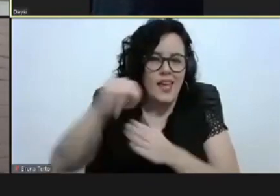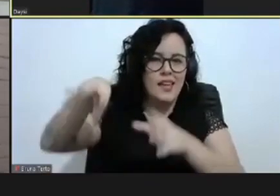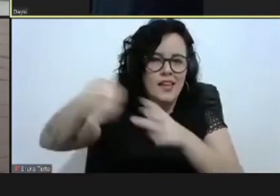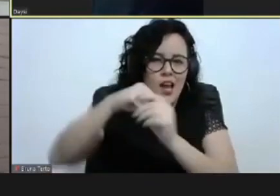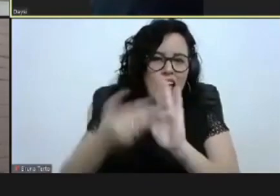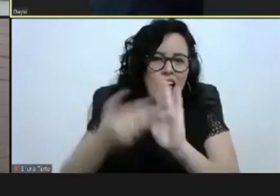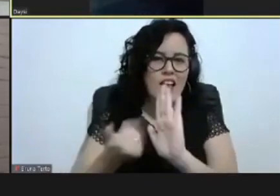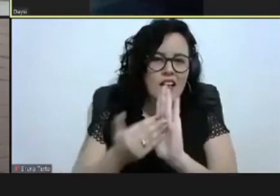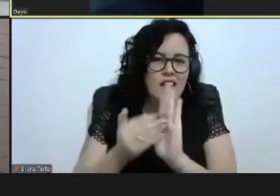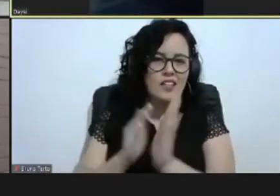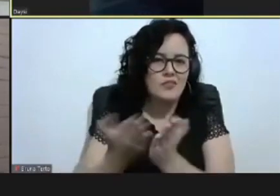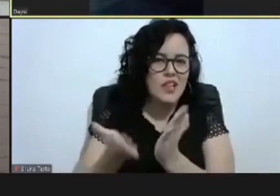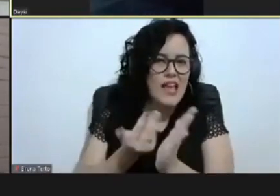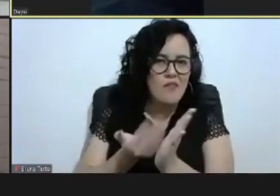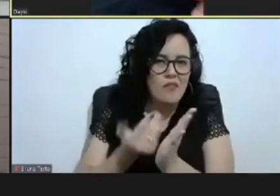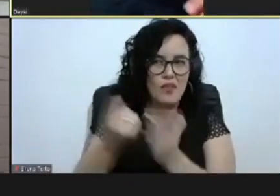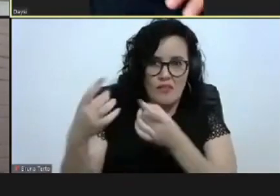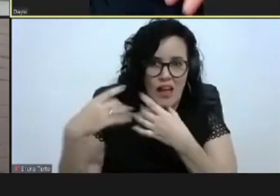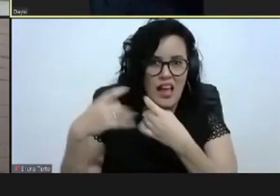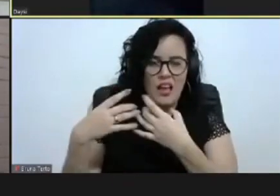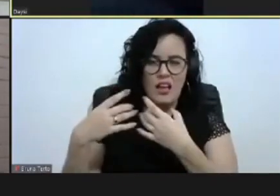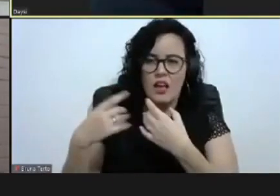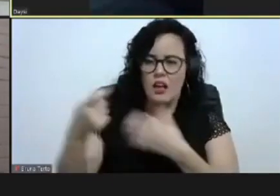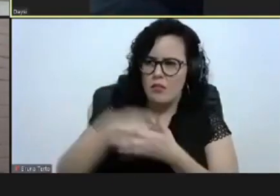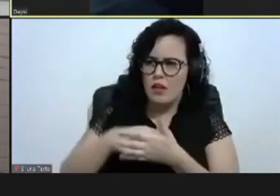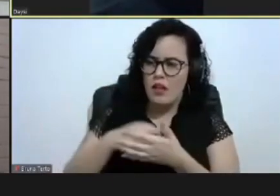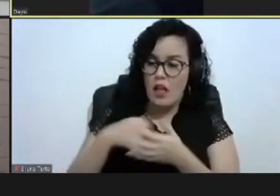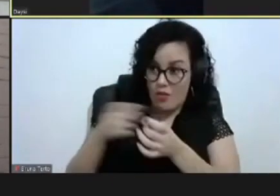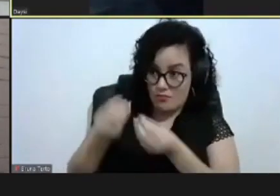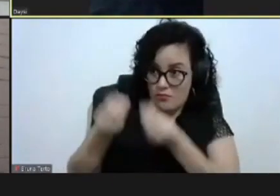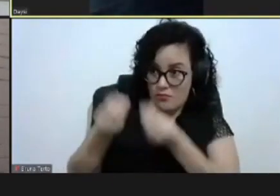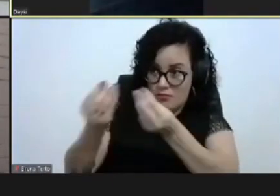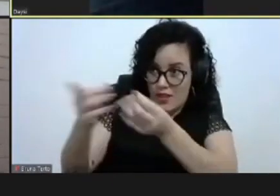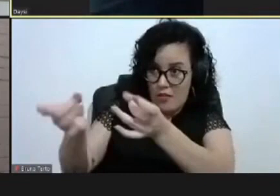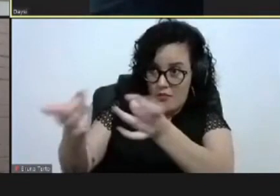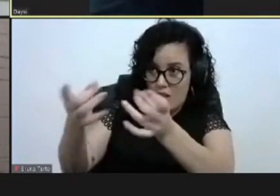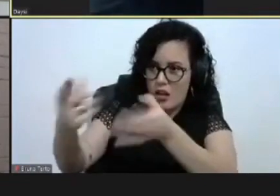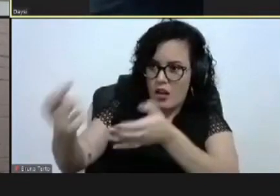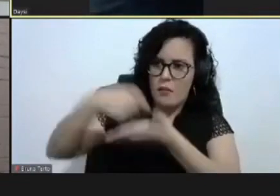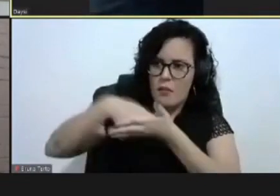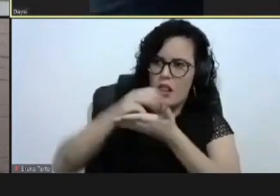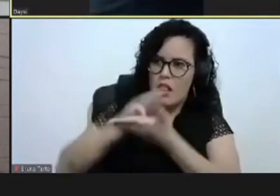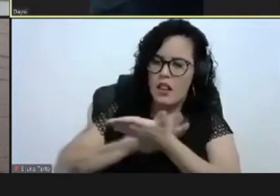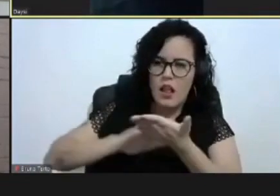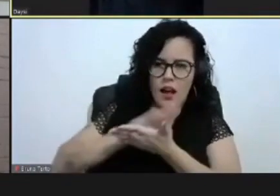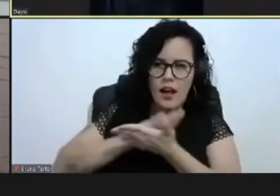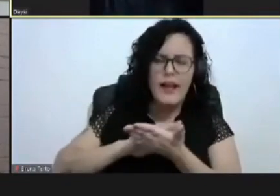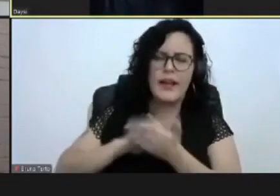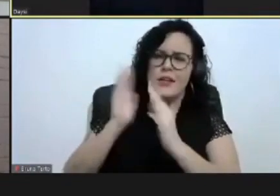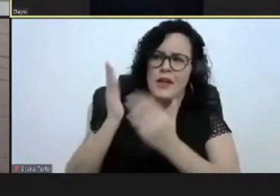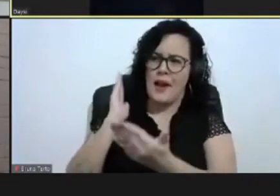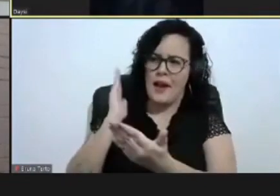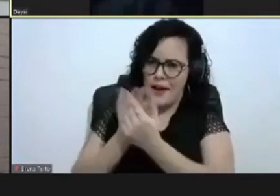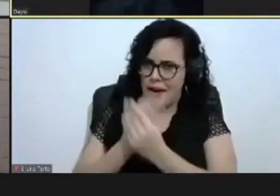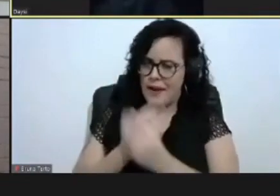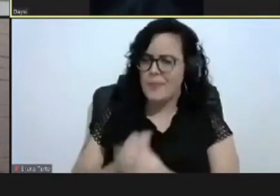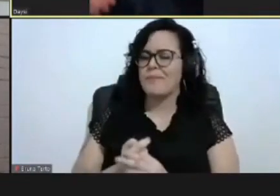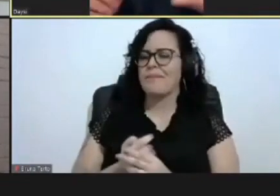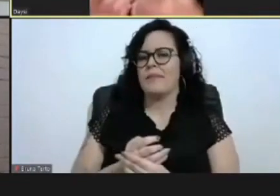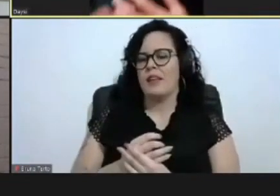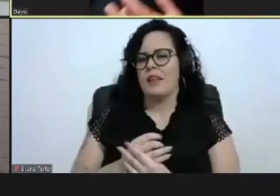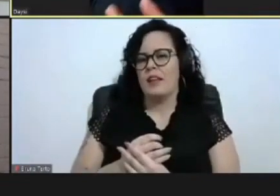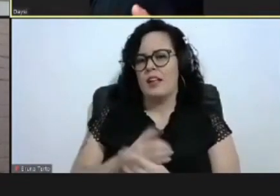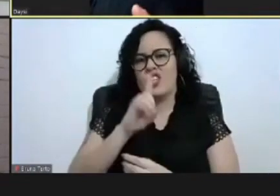Abril, milionários, né, uma potência, né, a Dinarp, e